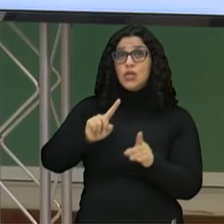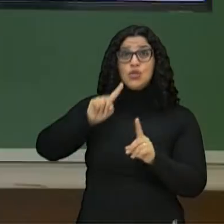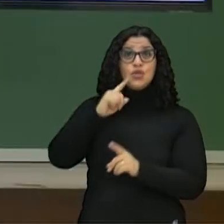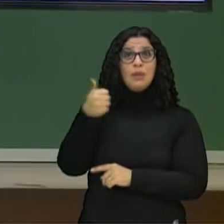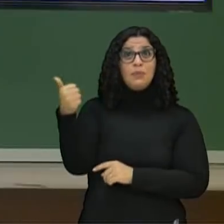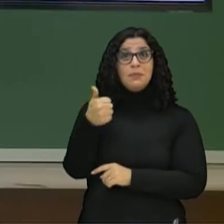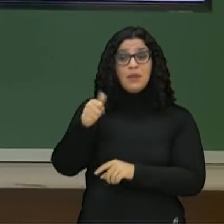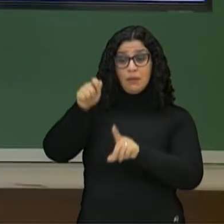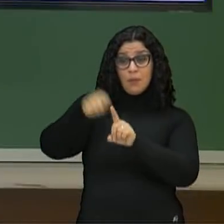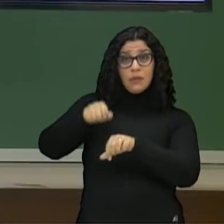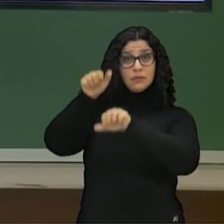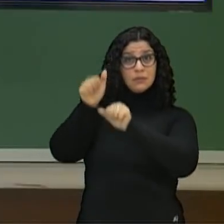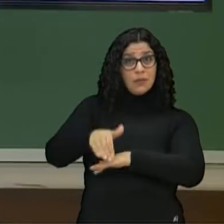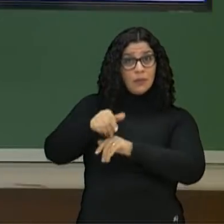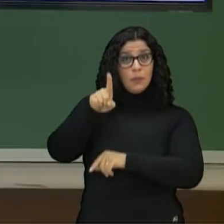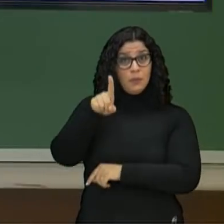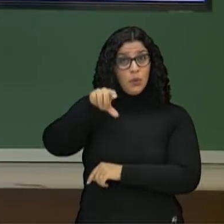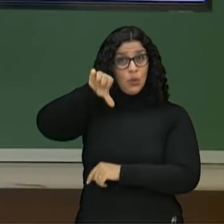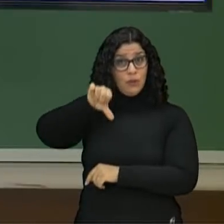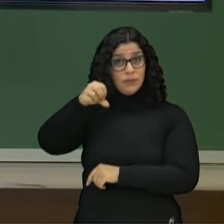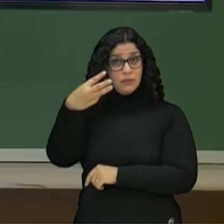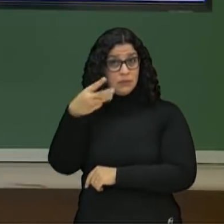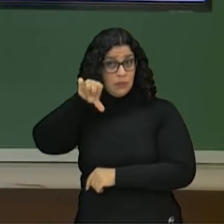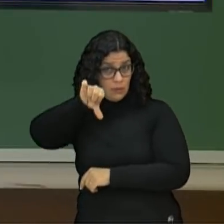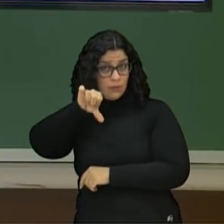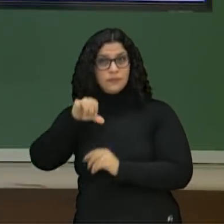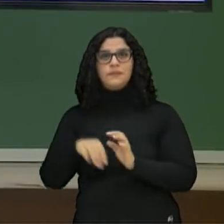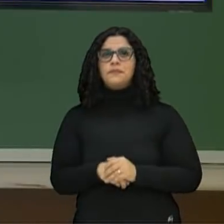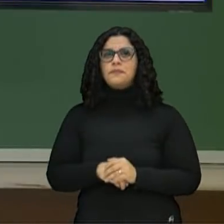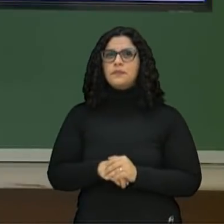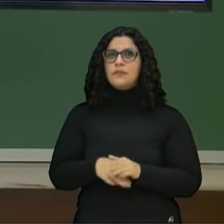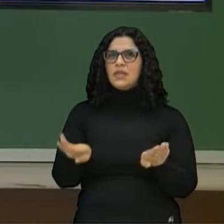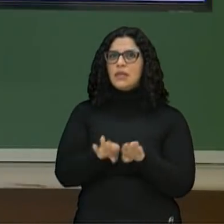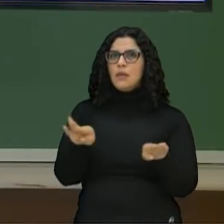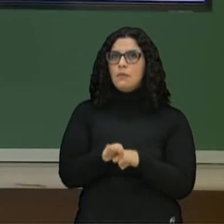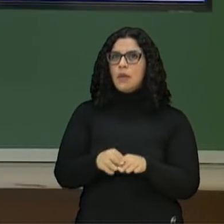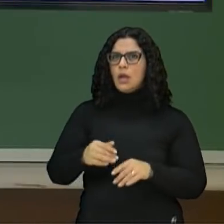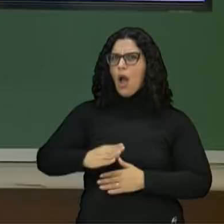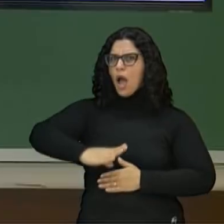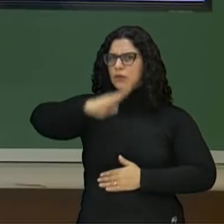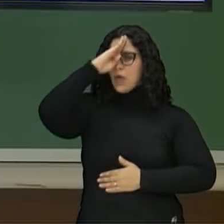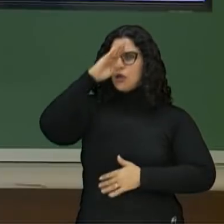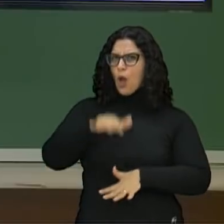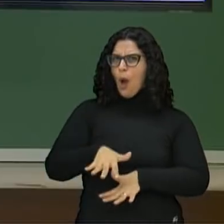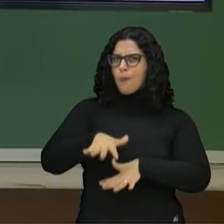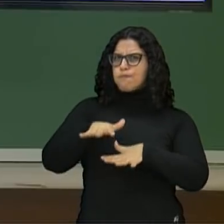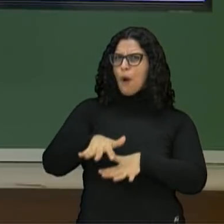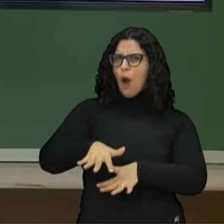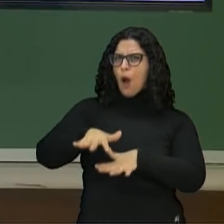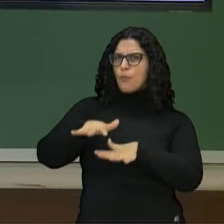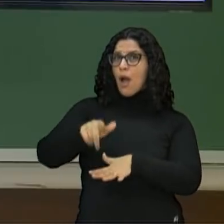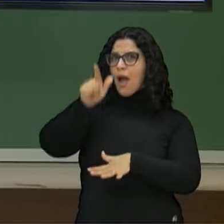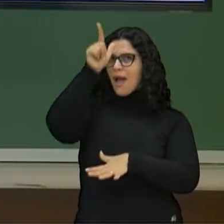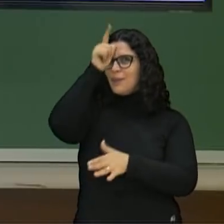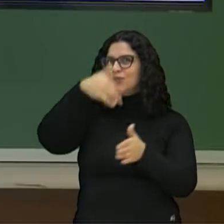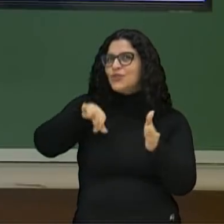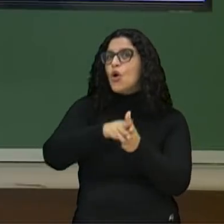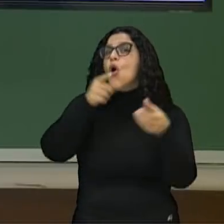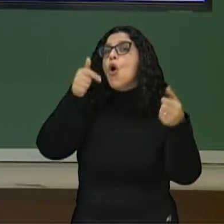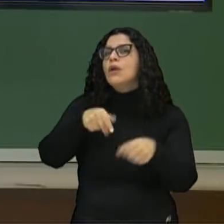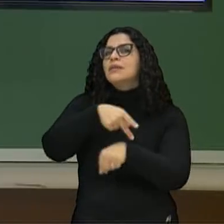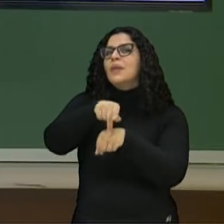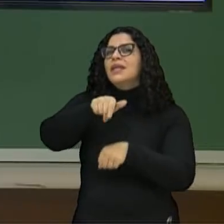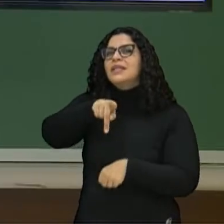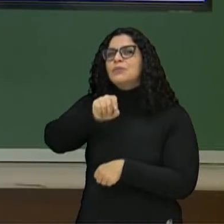1º de setembro de 1939, tropas alemãs invadiram a Polônia e a gente tem